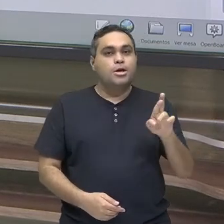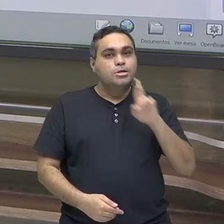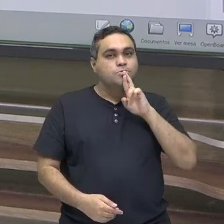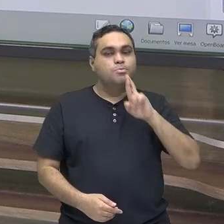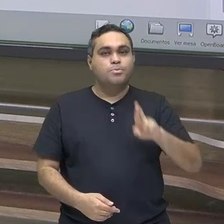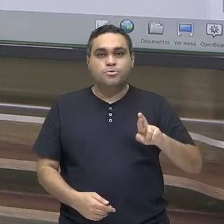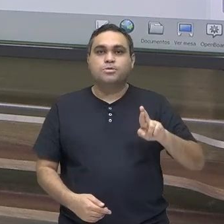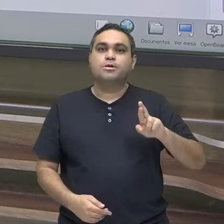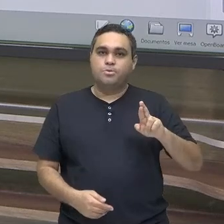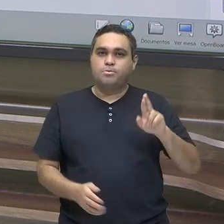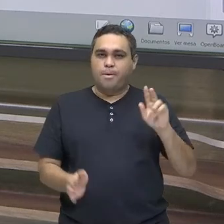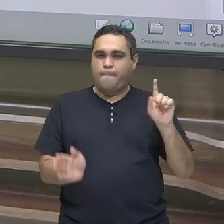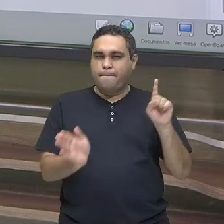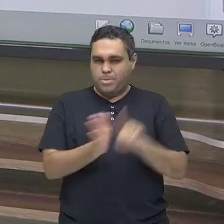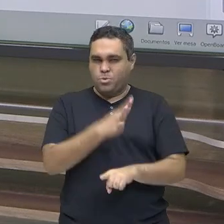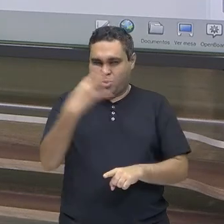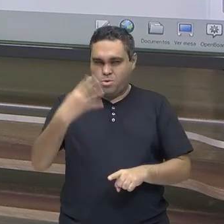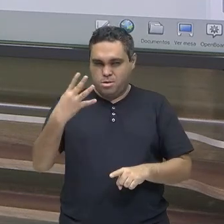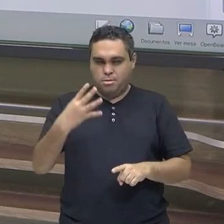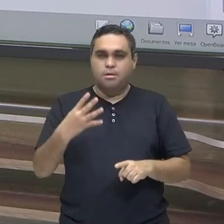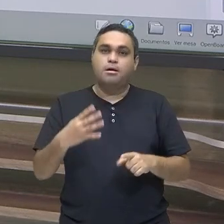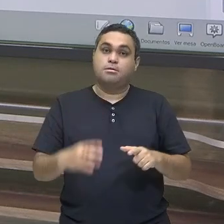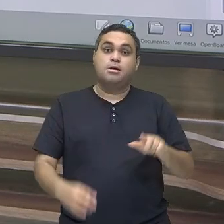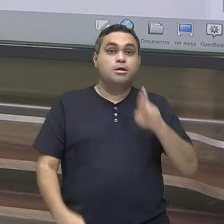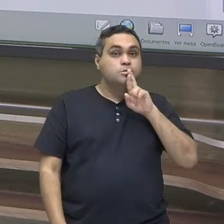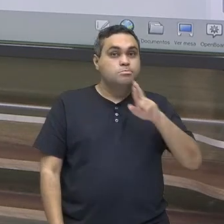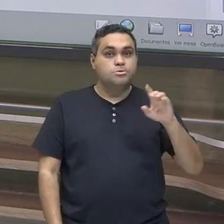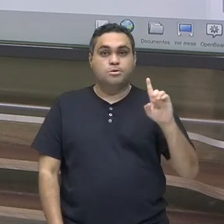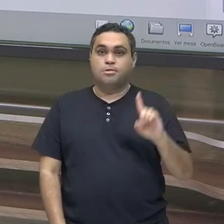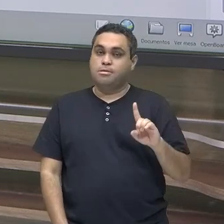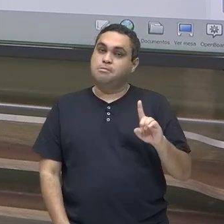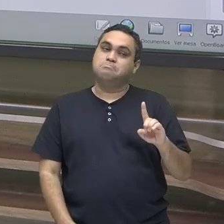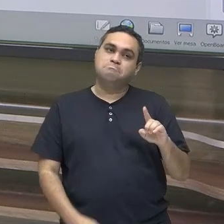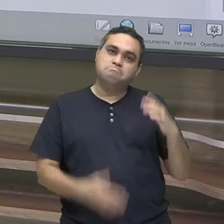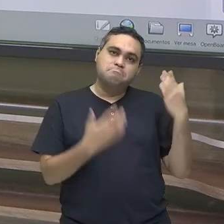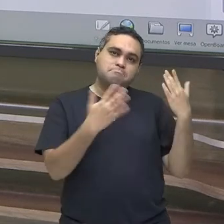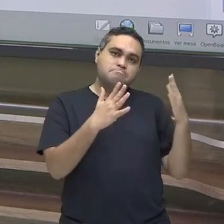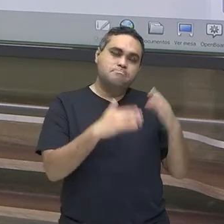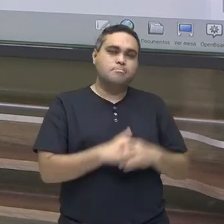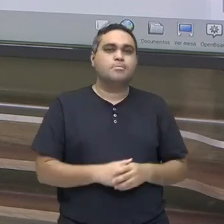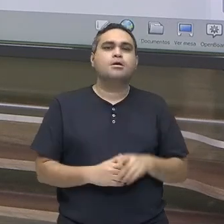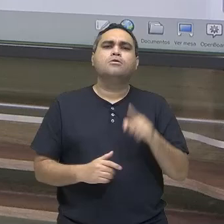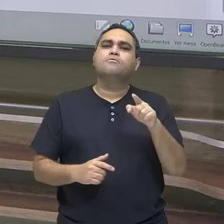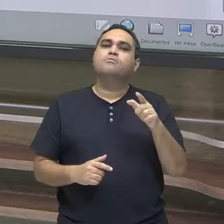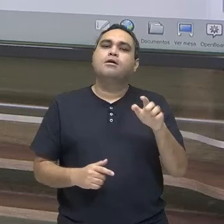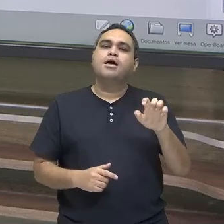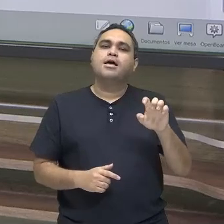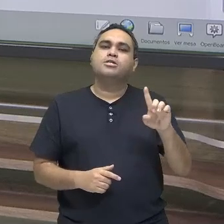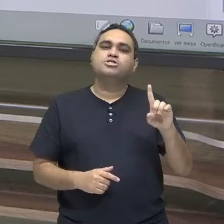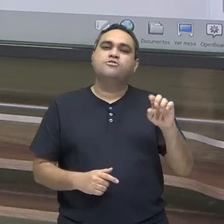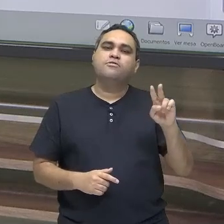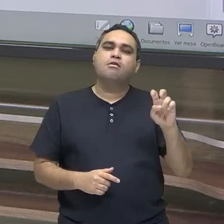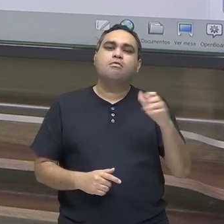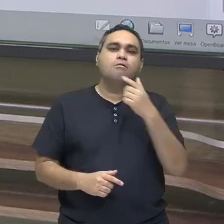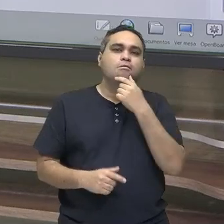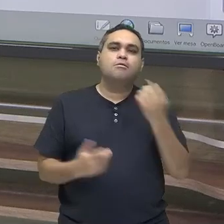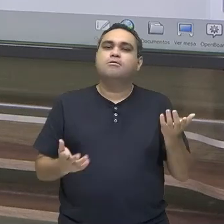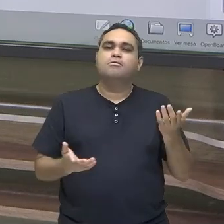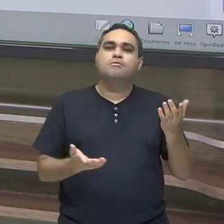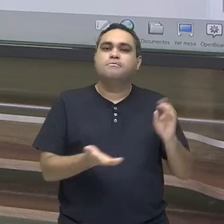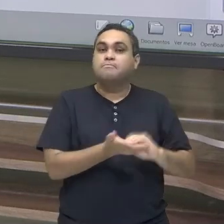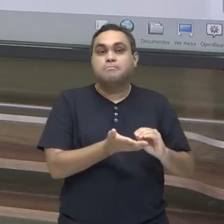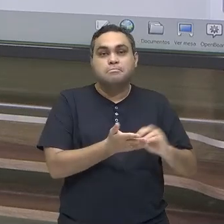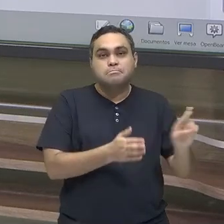a questão 4, a alternativa correta é a letra D. E você, Edivandro, estou aguardando a tua participação e dos